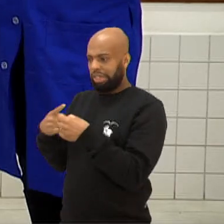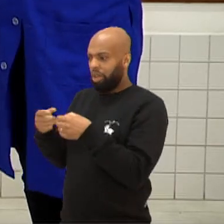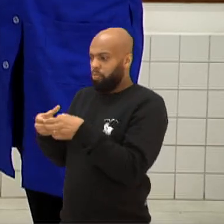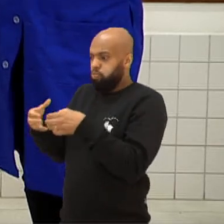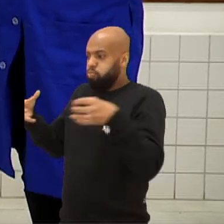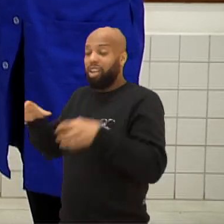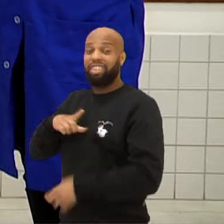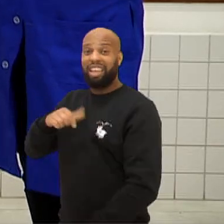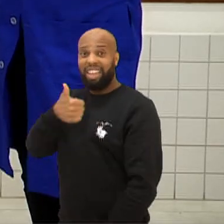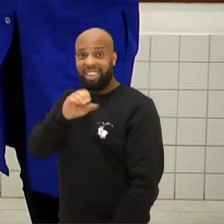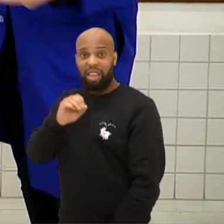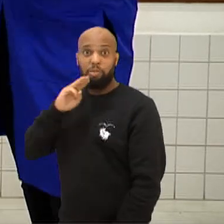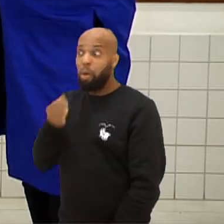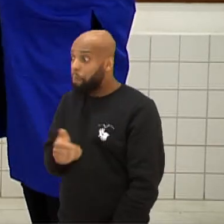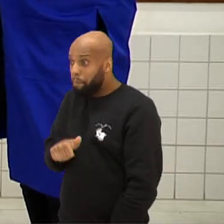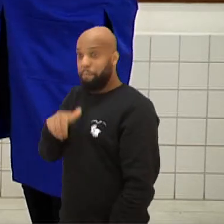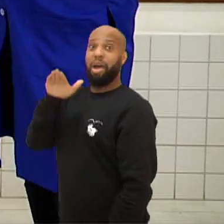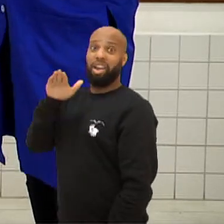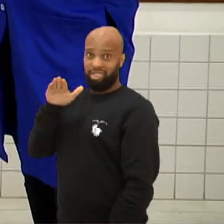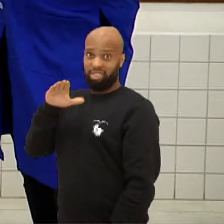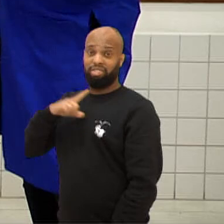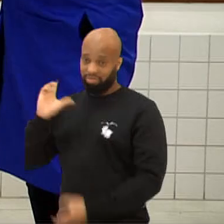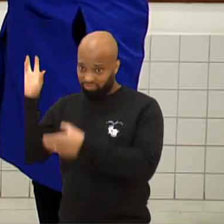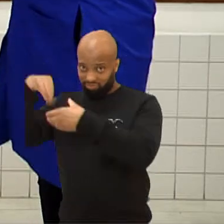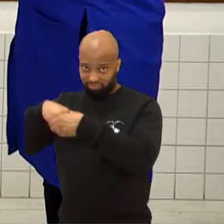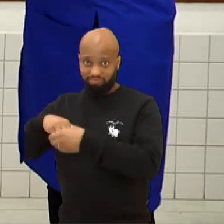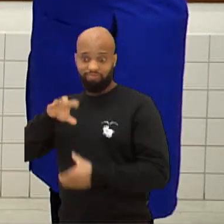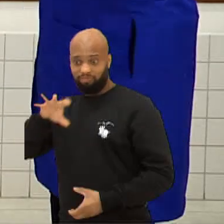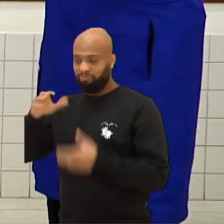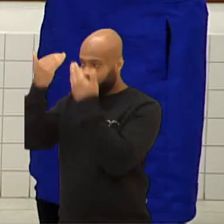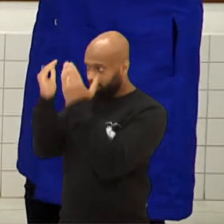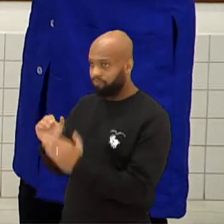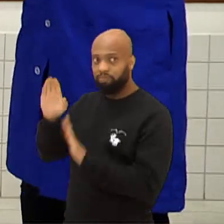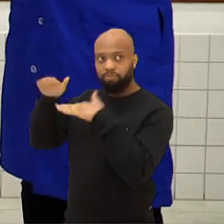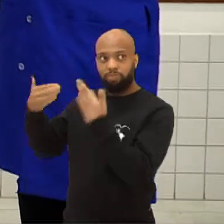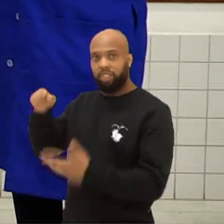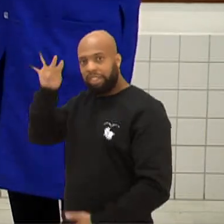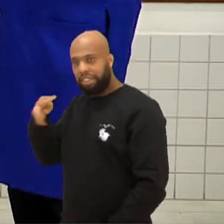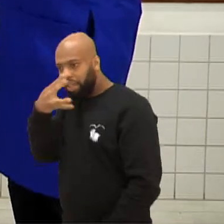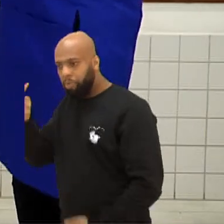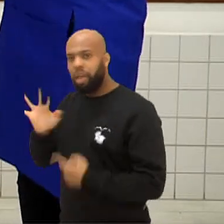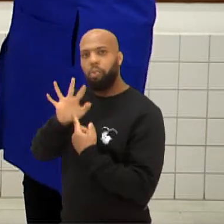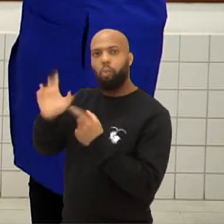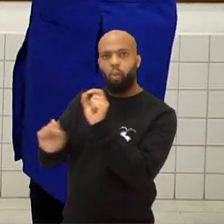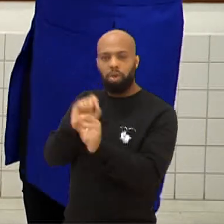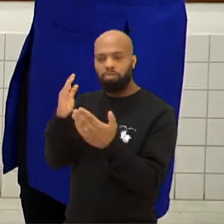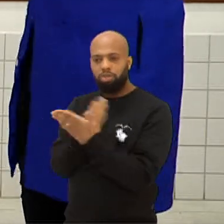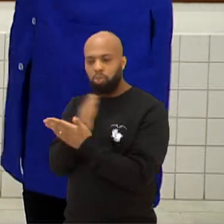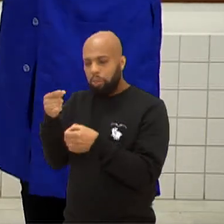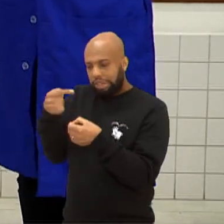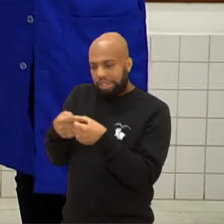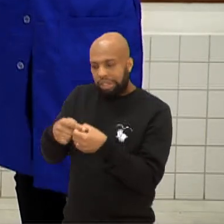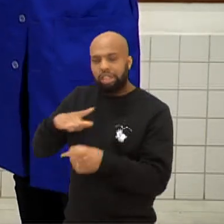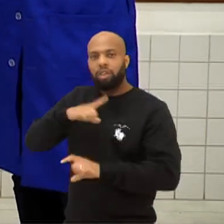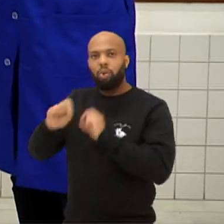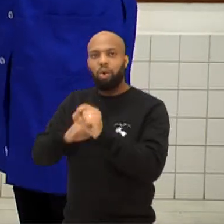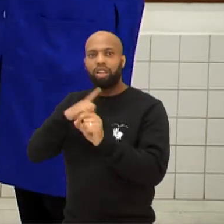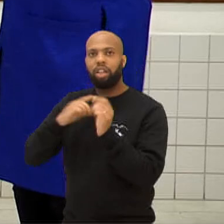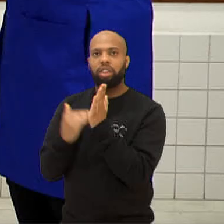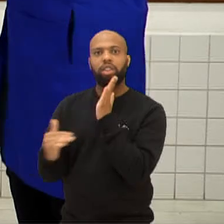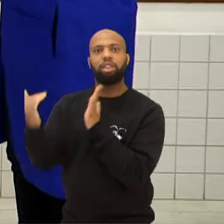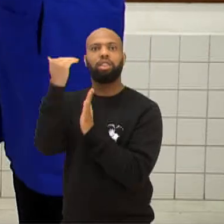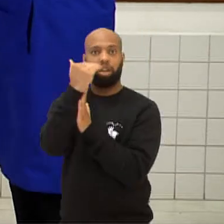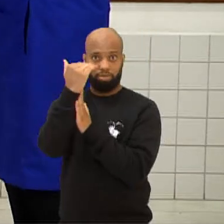mais de 10 milhões de habitantes. Então, dentro desta análise, a tabelinha, ela quer mostrar para vocês que algumas cidades estão no top